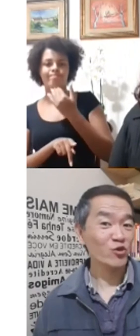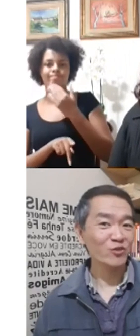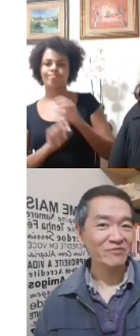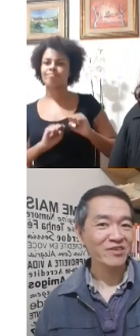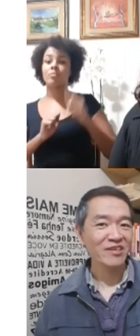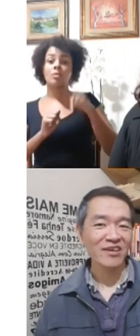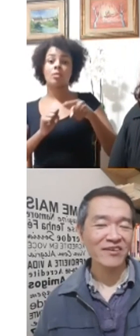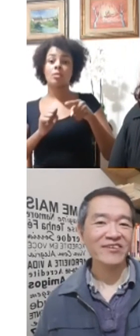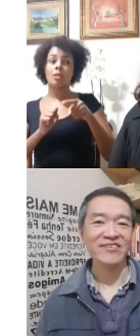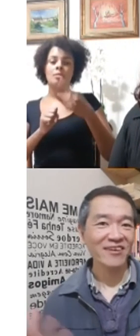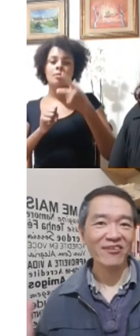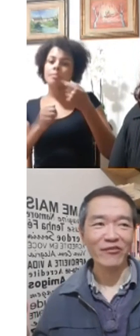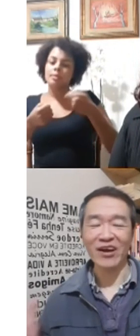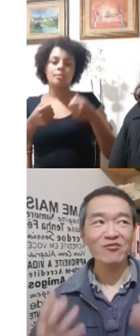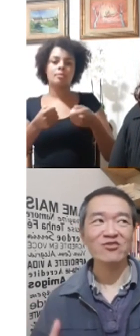um jogo, né?